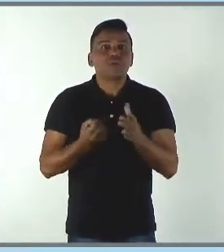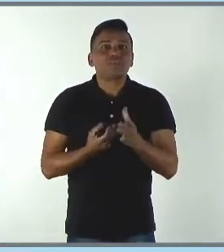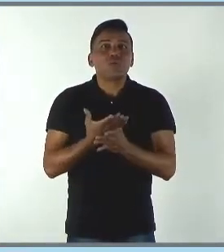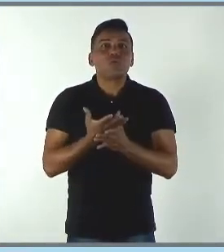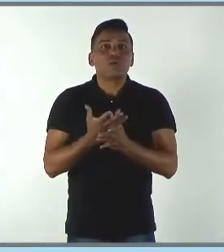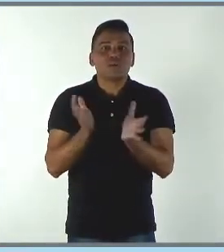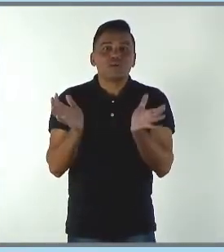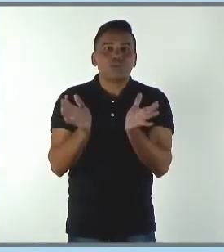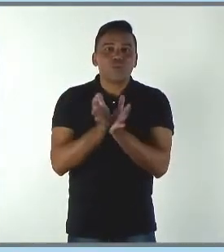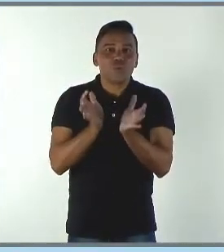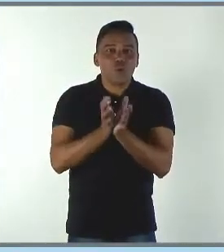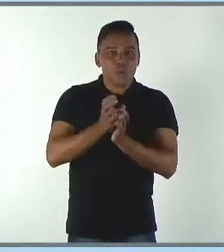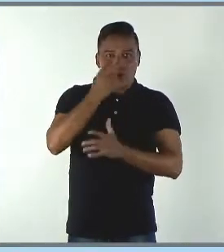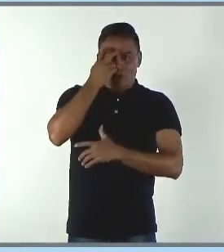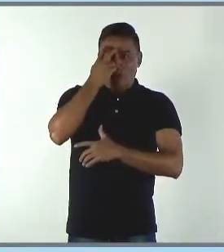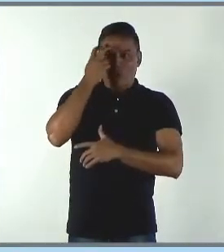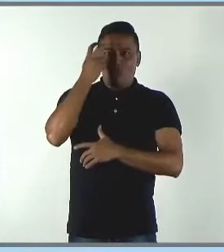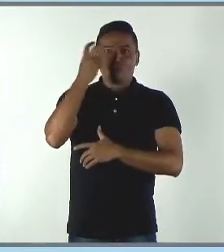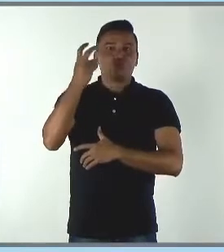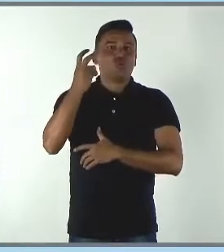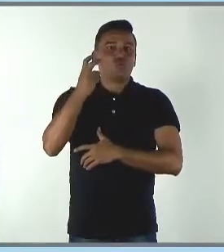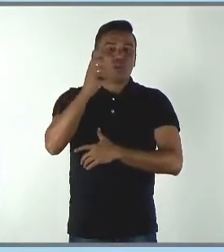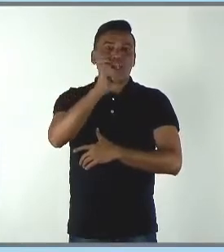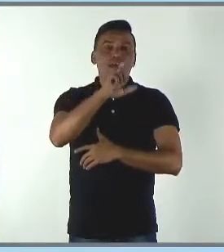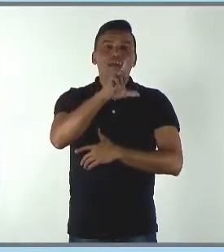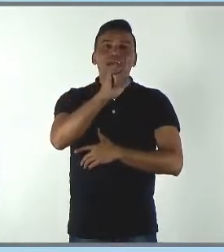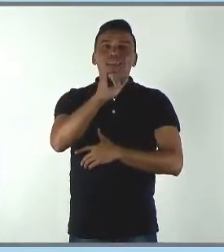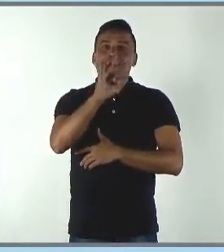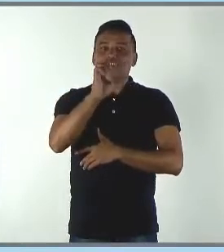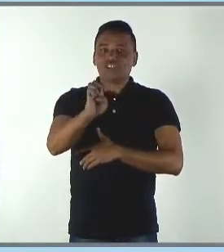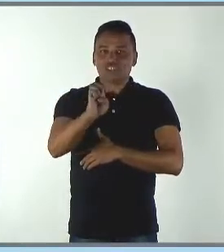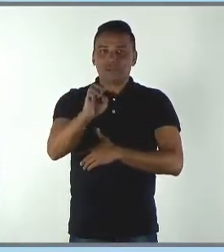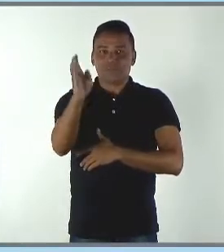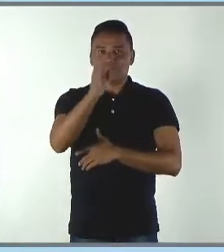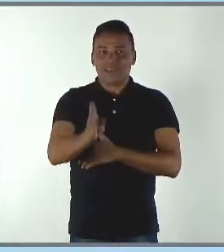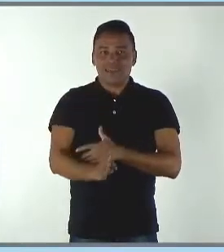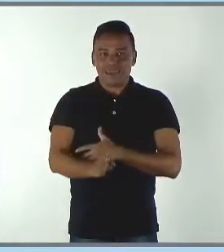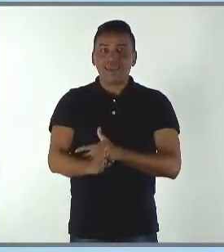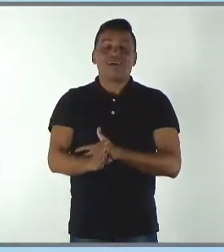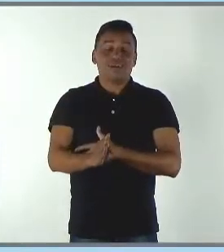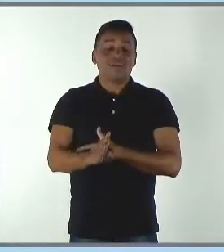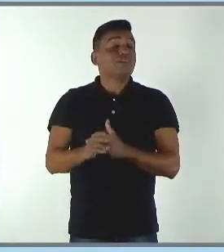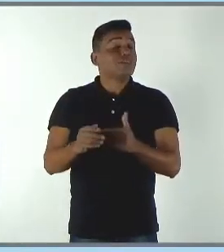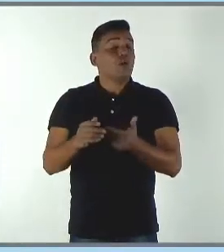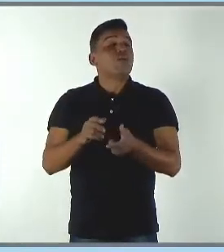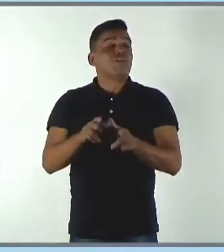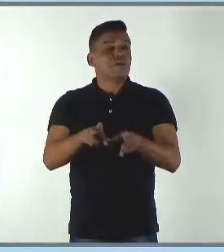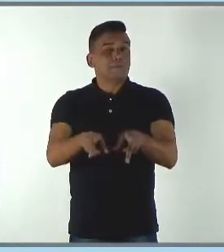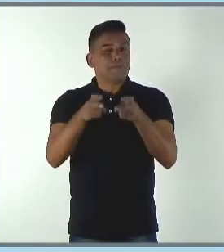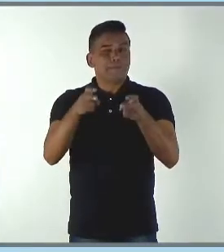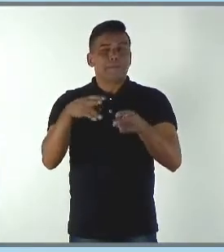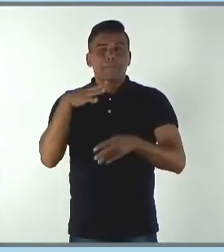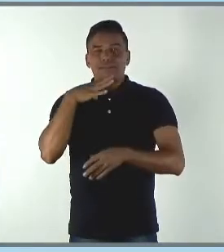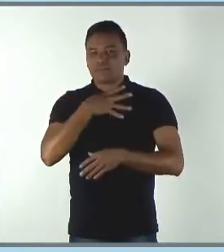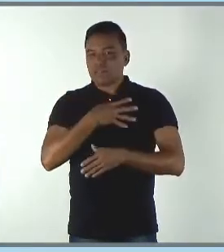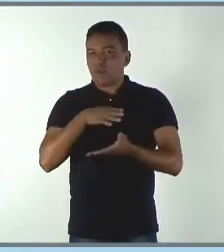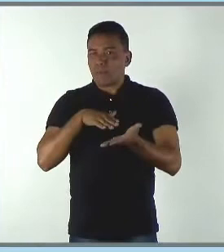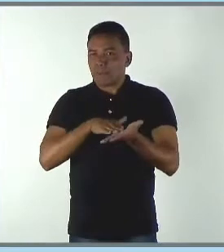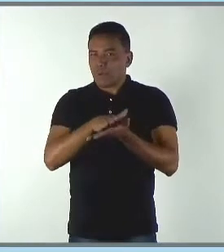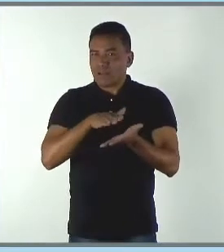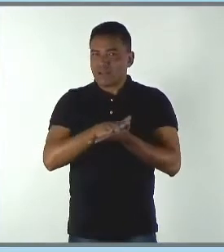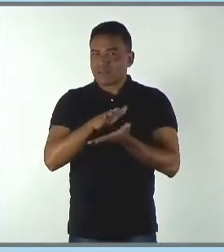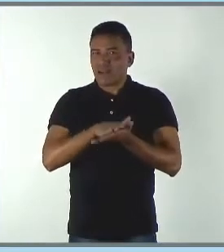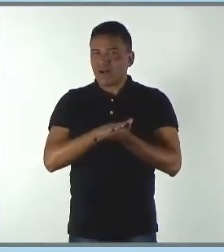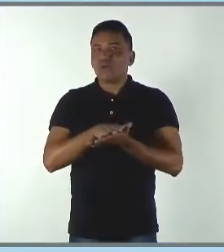brasileira, sobretudo das mulheres da elite brasileira. E ele já vai ter uma noção clara de que esse tipo de publicação é uma publicação de